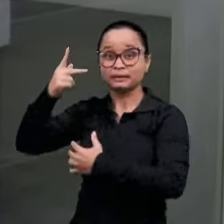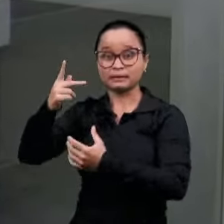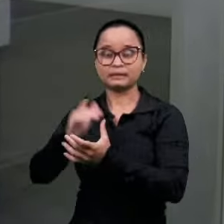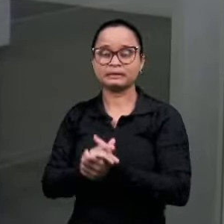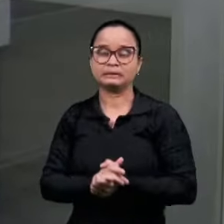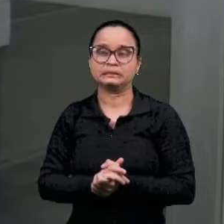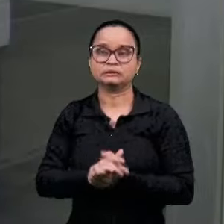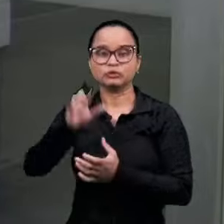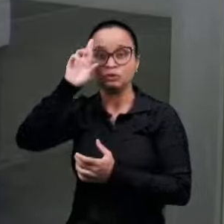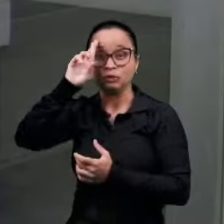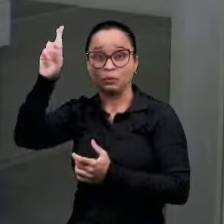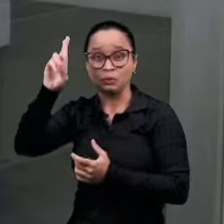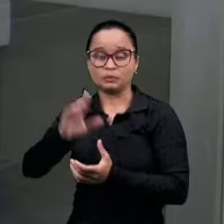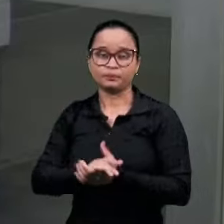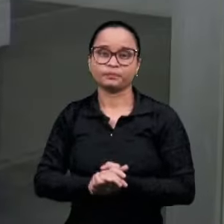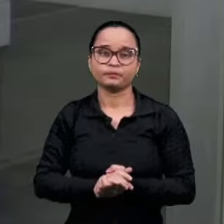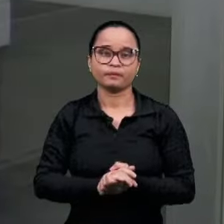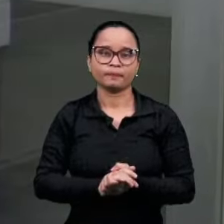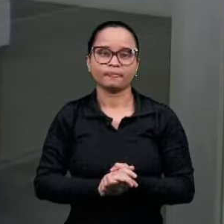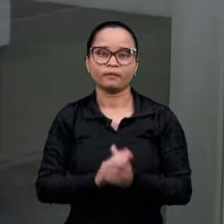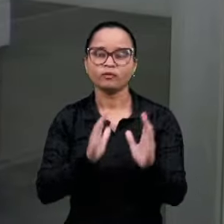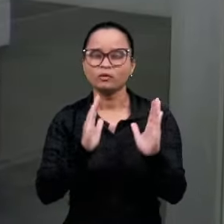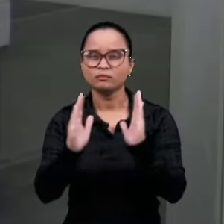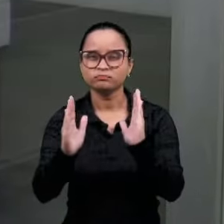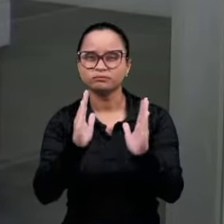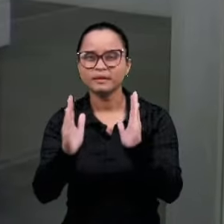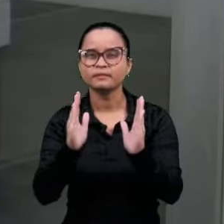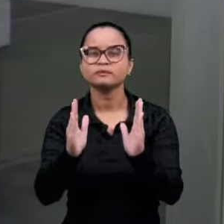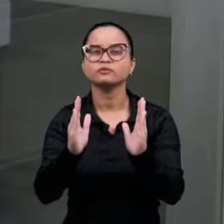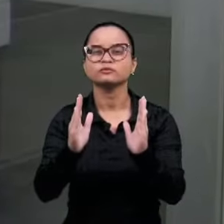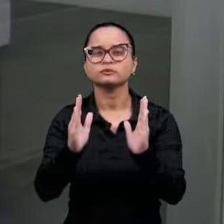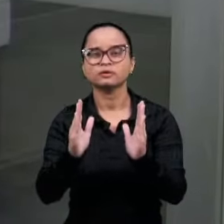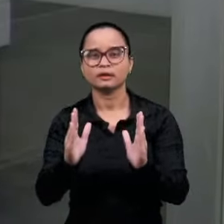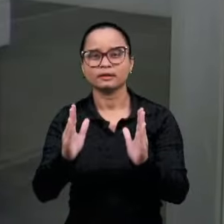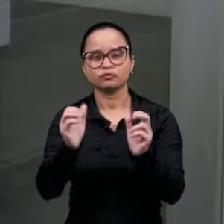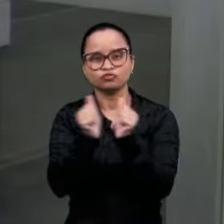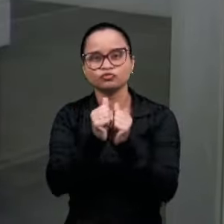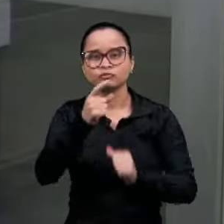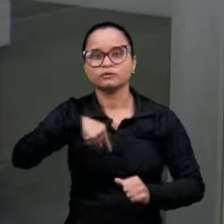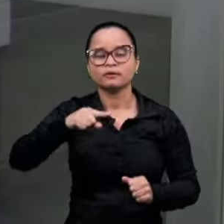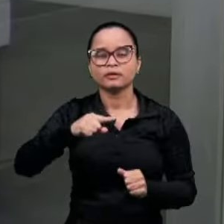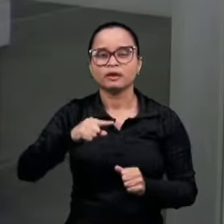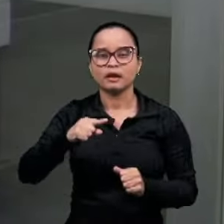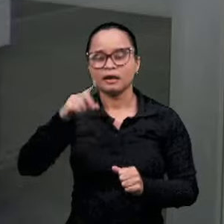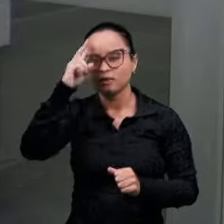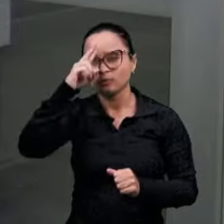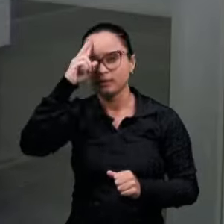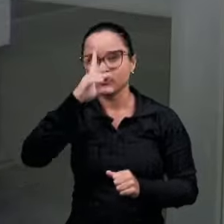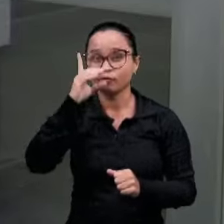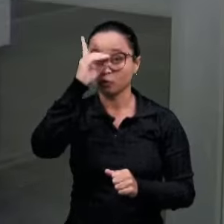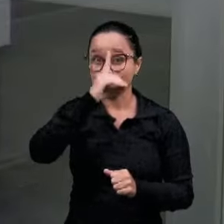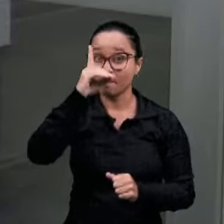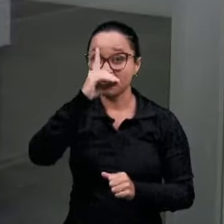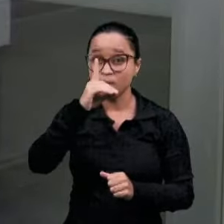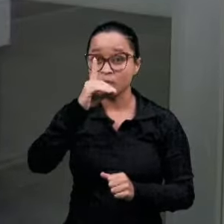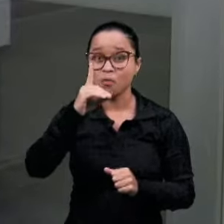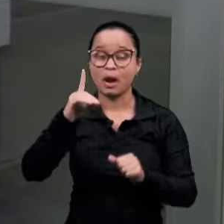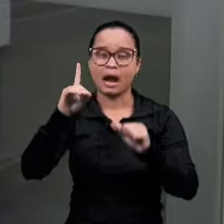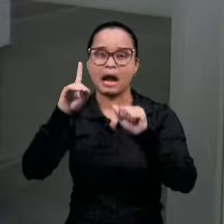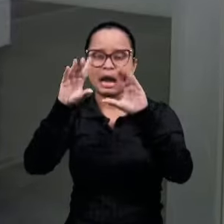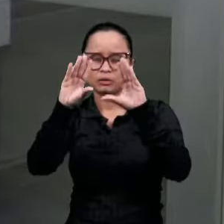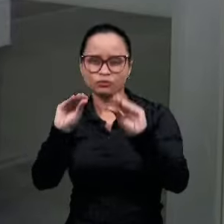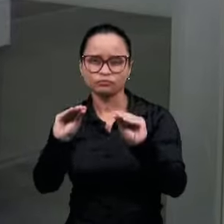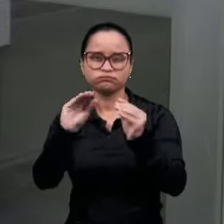foi alguns dias que ele passou conosco. Era um domingo à noite. Eu me lembro do que